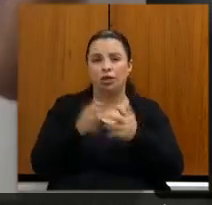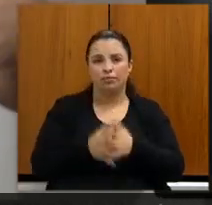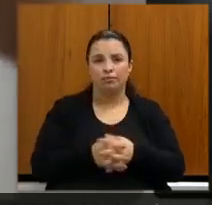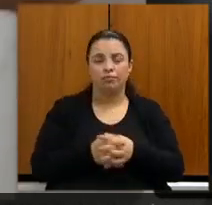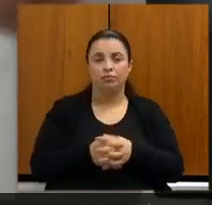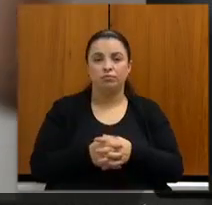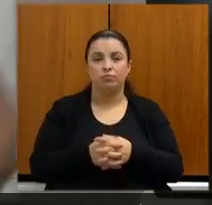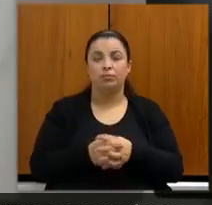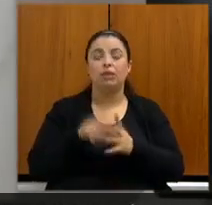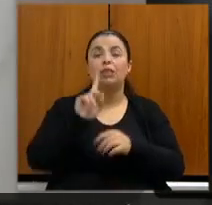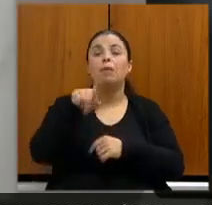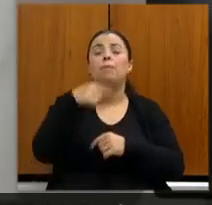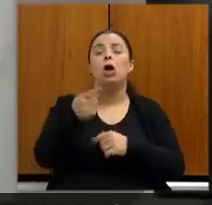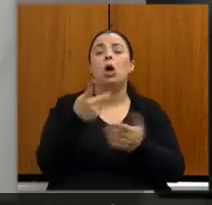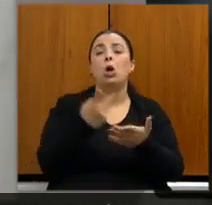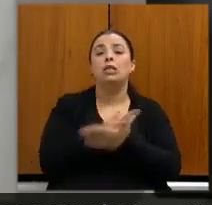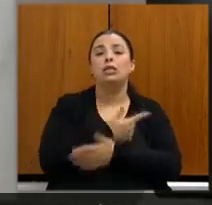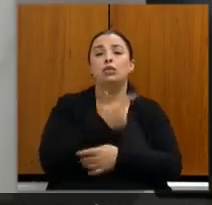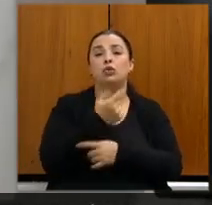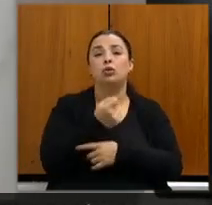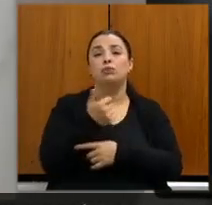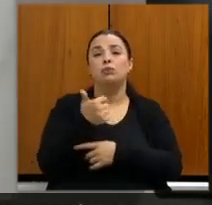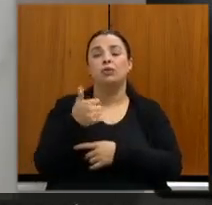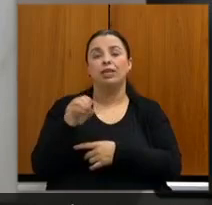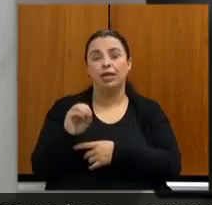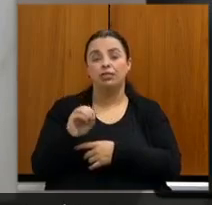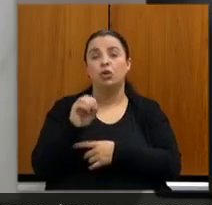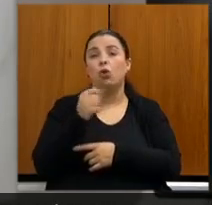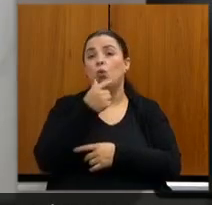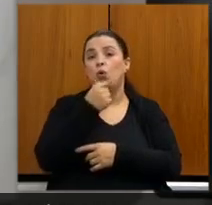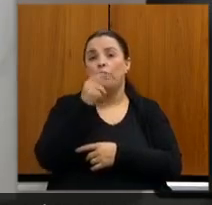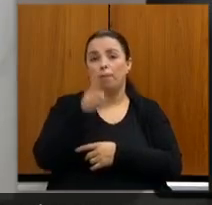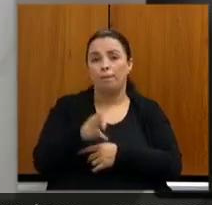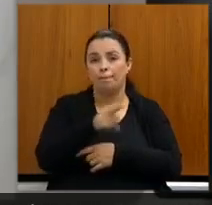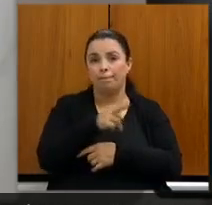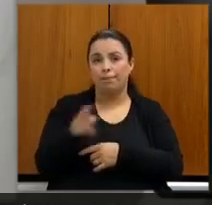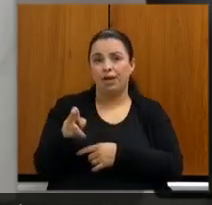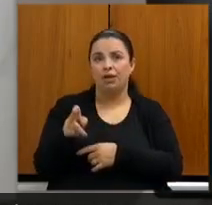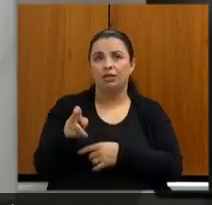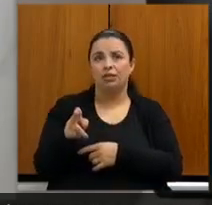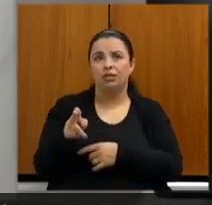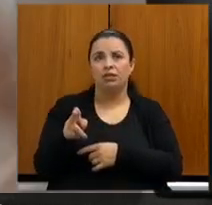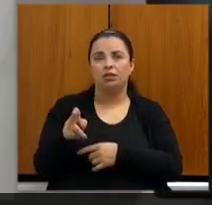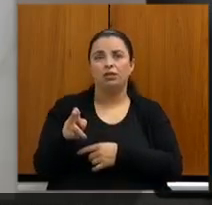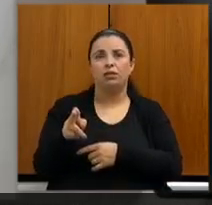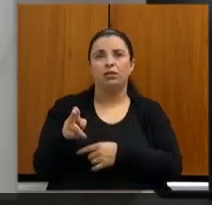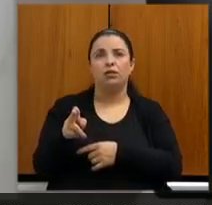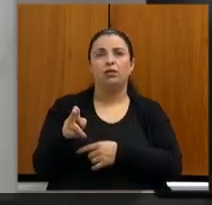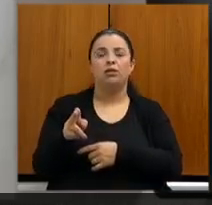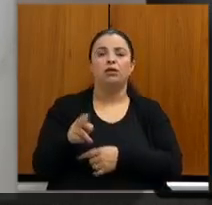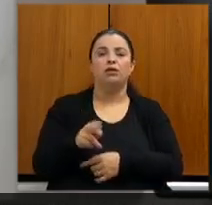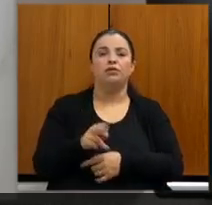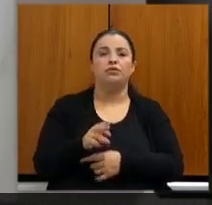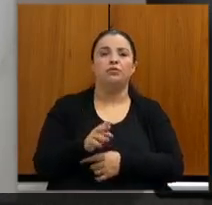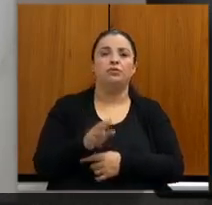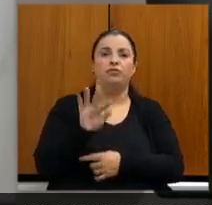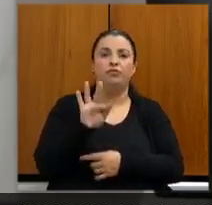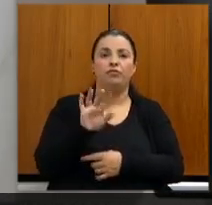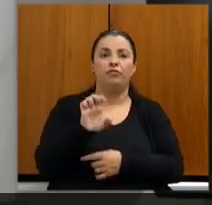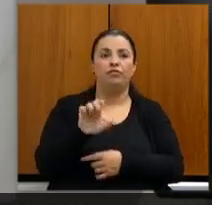uma coisa estranha um padre chama padre Felipe bontempi lá